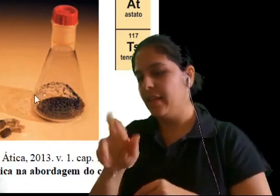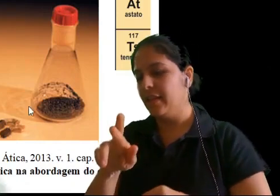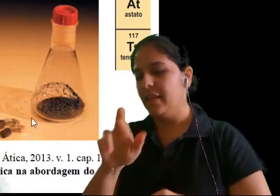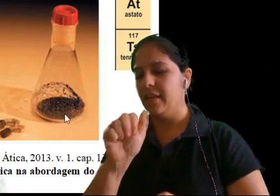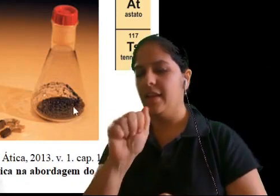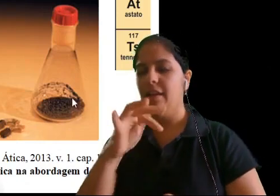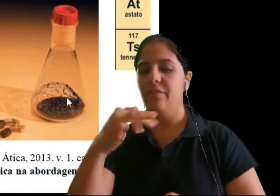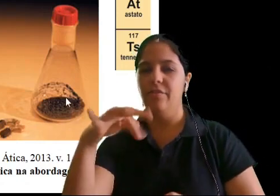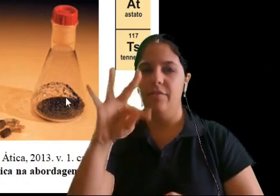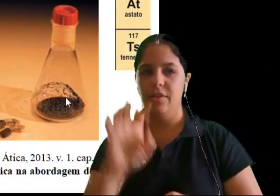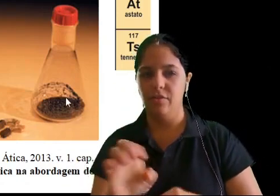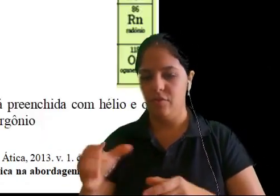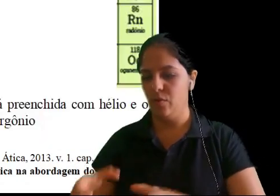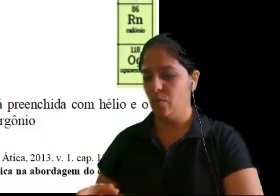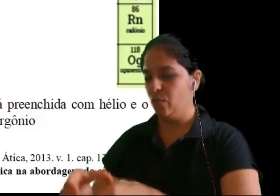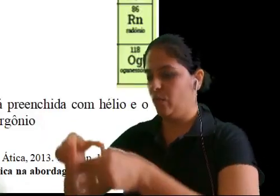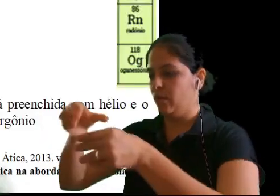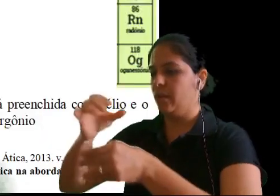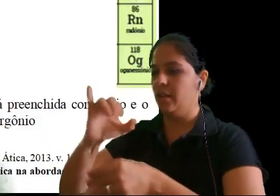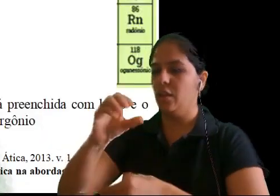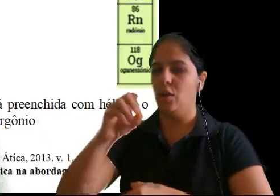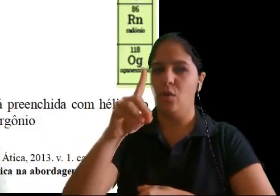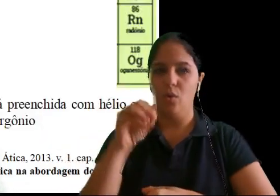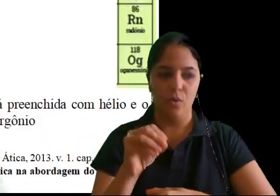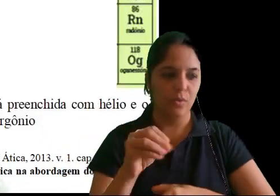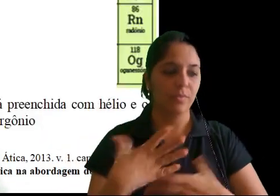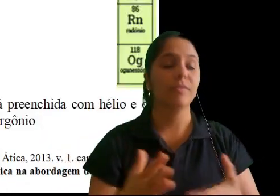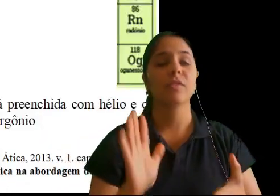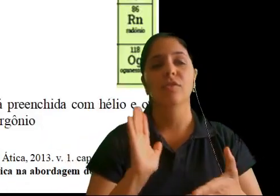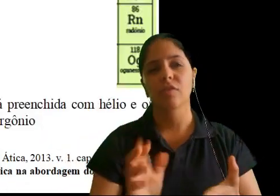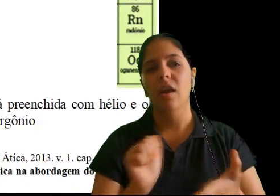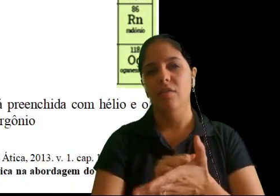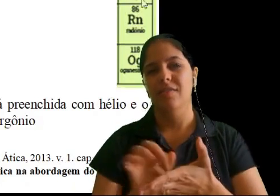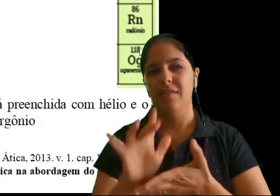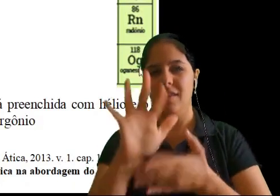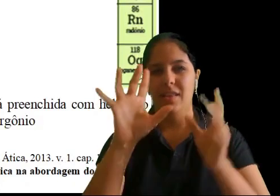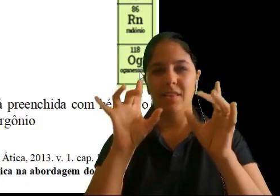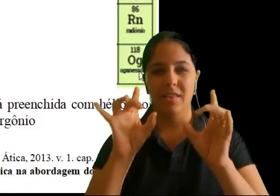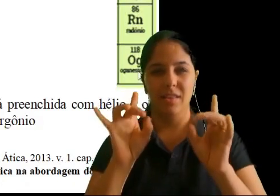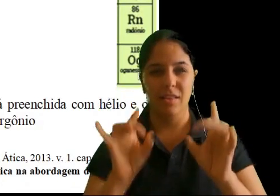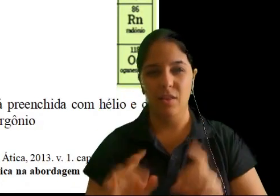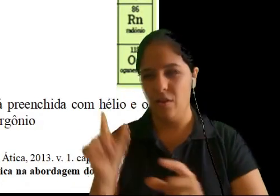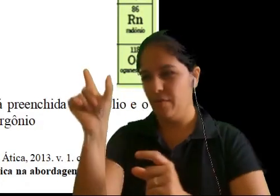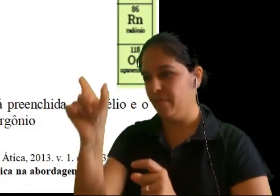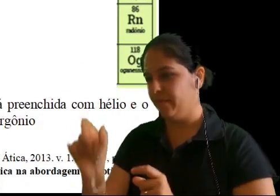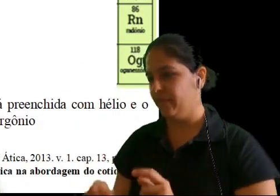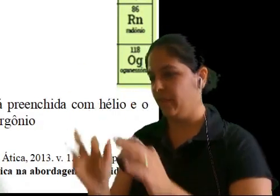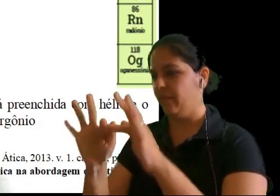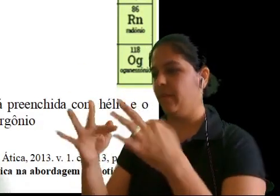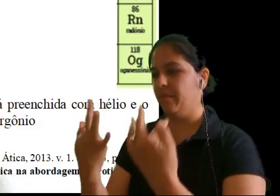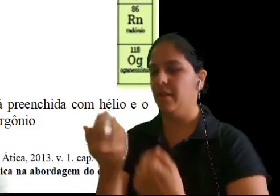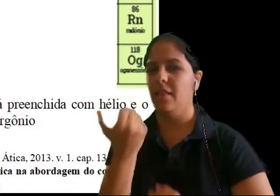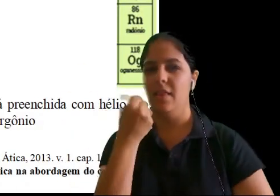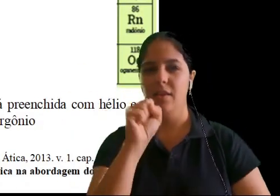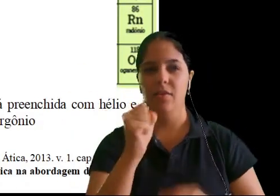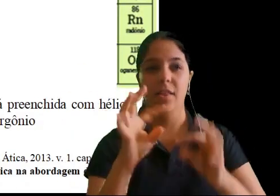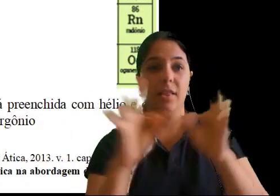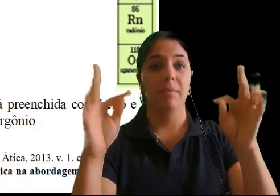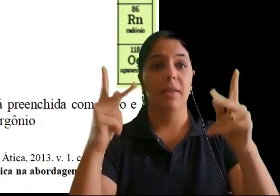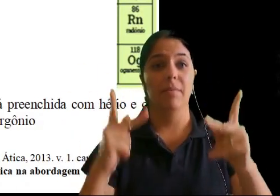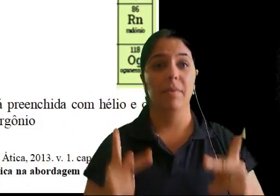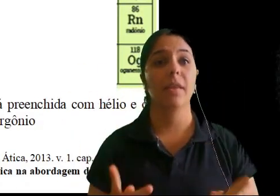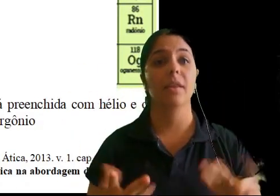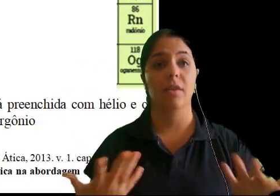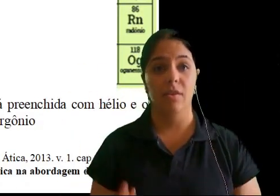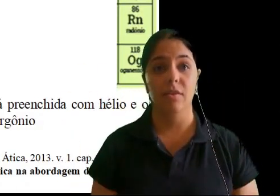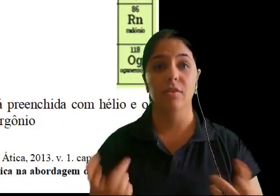e também o iodo. Os gases nobres são os elementos que estão na família 18 da tabela